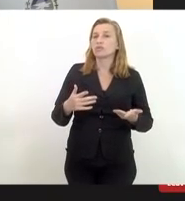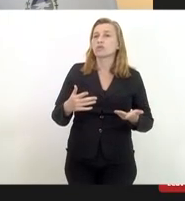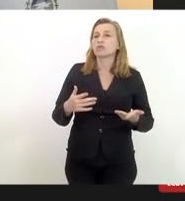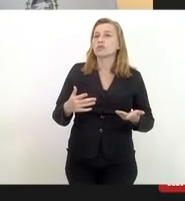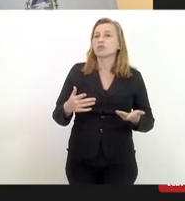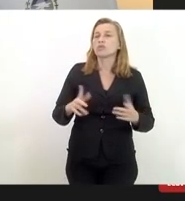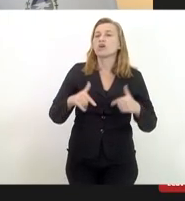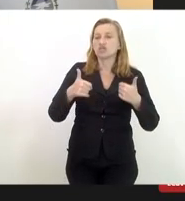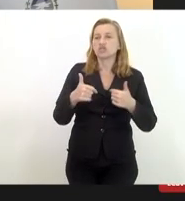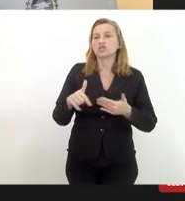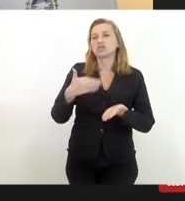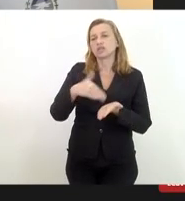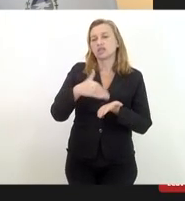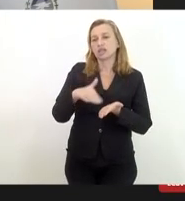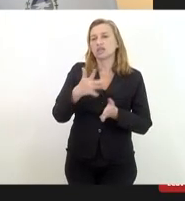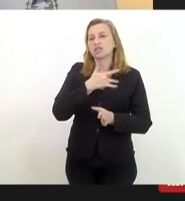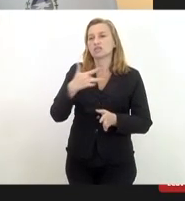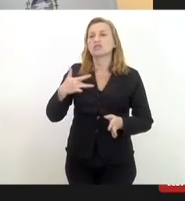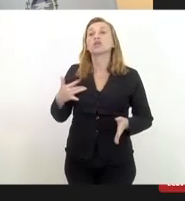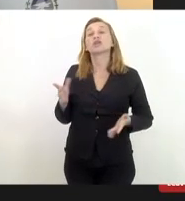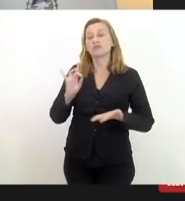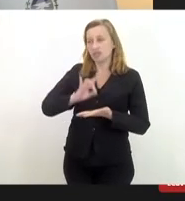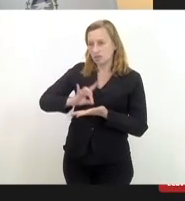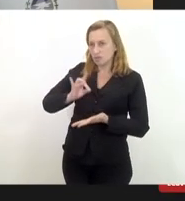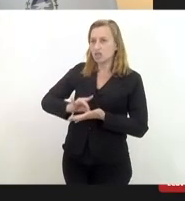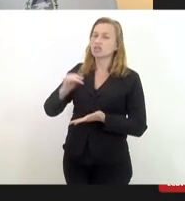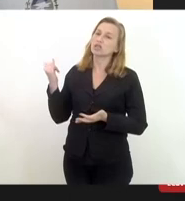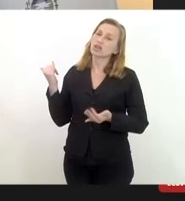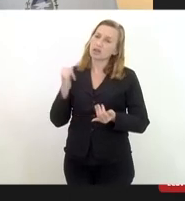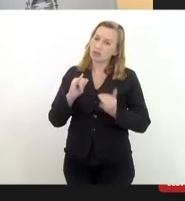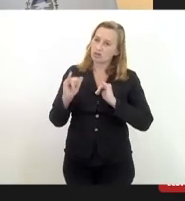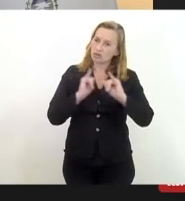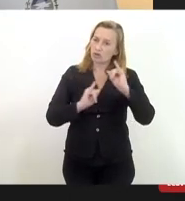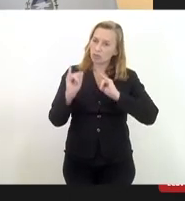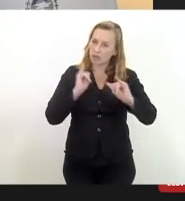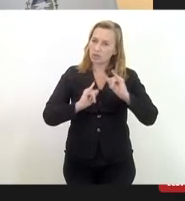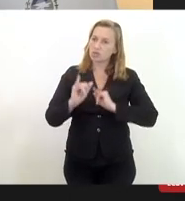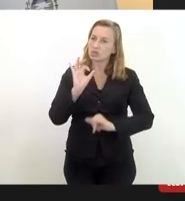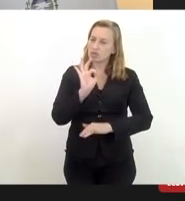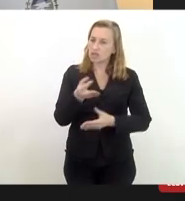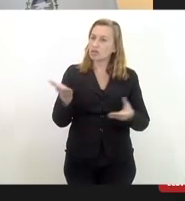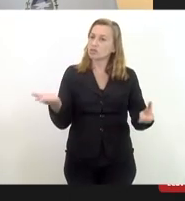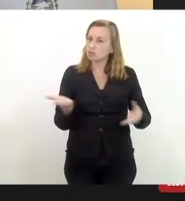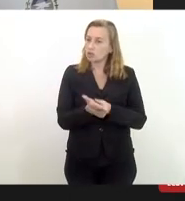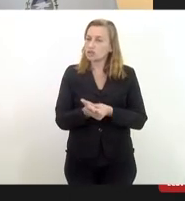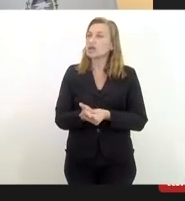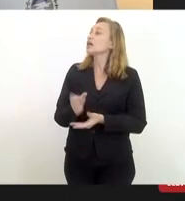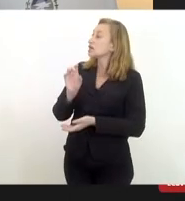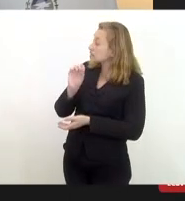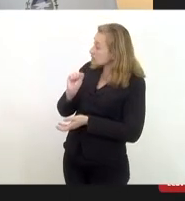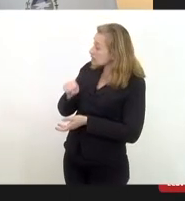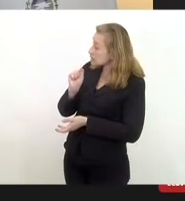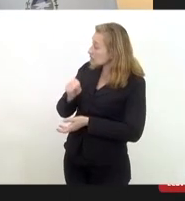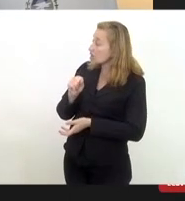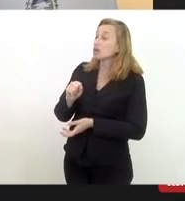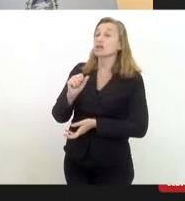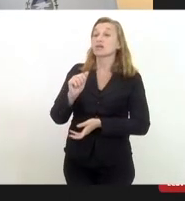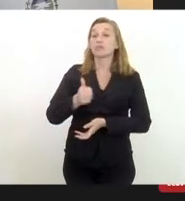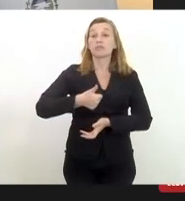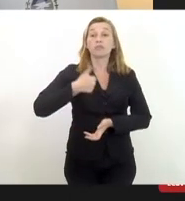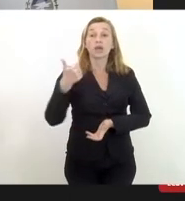realmente devem ter informações aí nos autos do processo. Isso. Que dão a